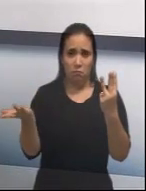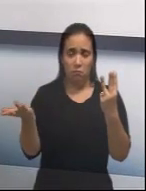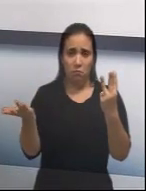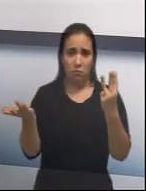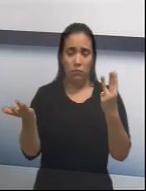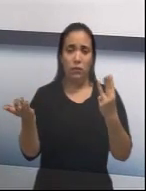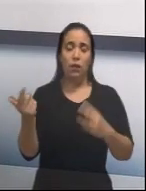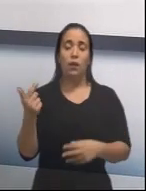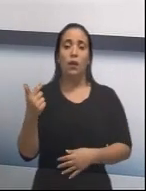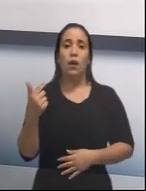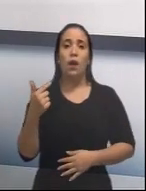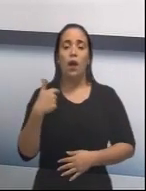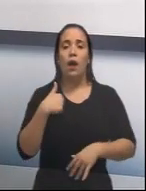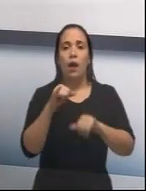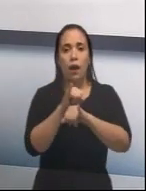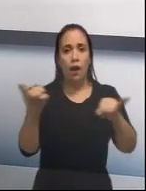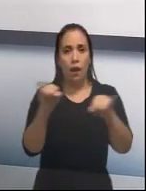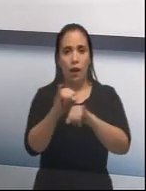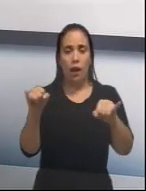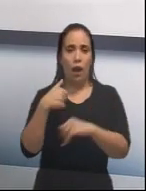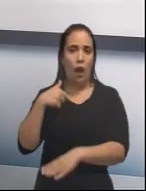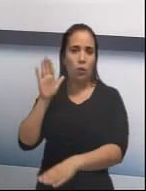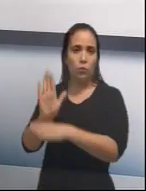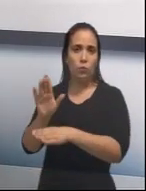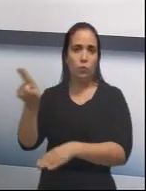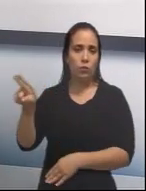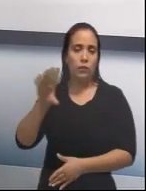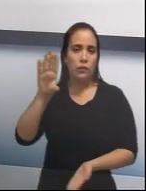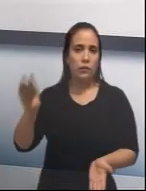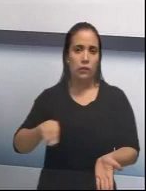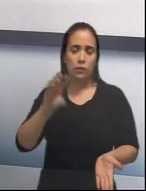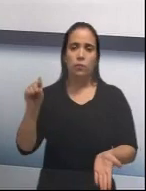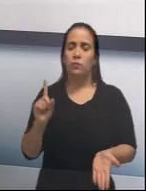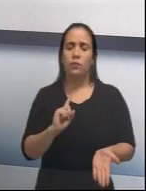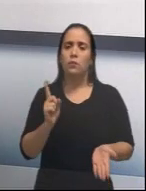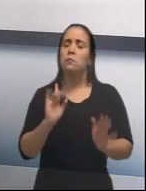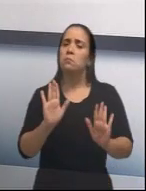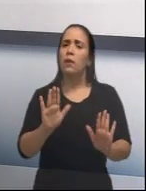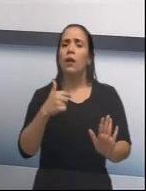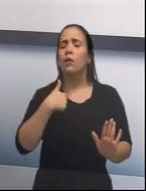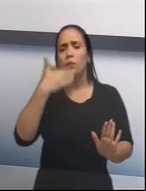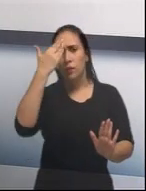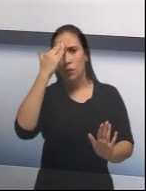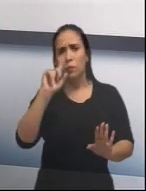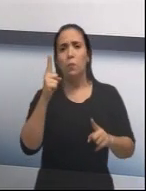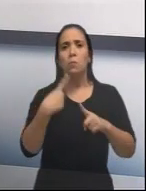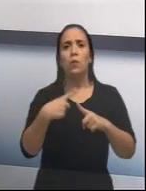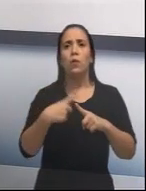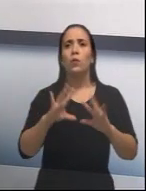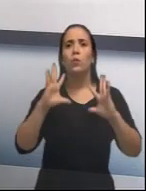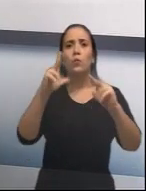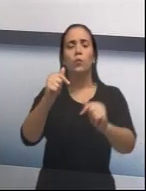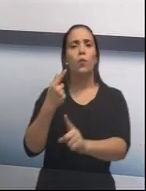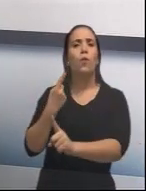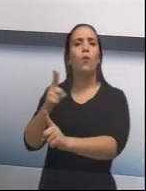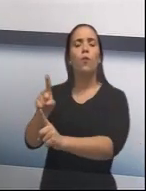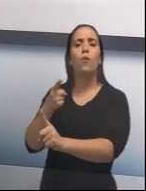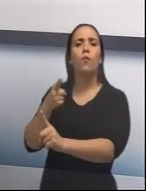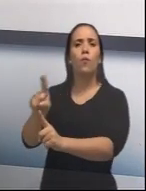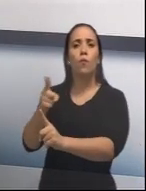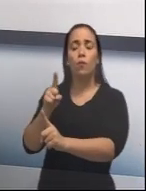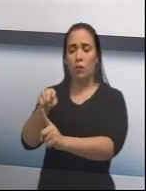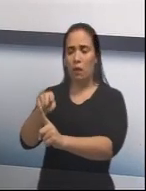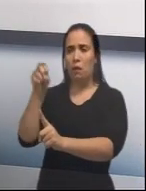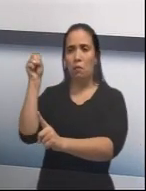Não estou fazendo, nem farei campanha para Ciro Gomes, nem para ninguém. Mas não entendo porque ele é tão criticado por às vezes